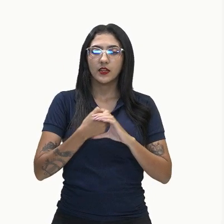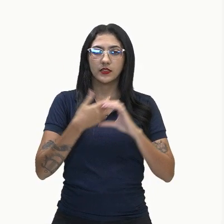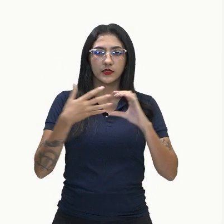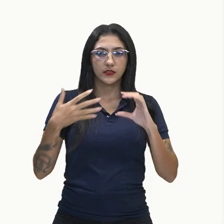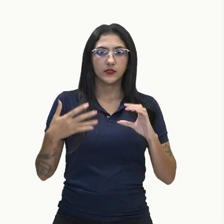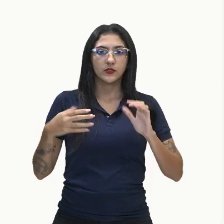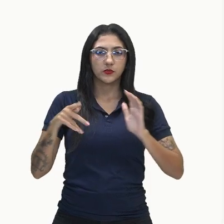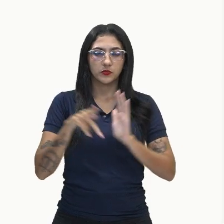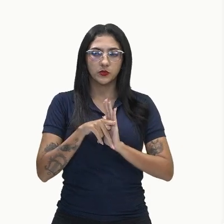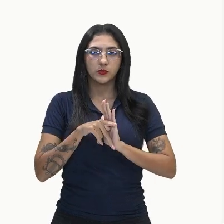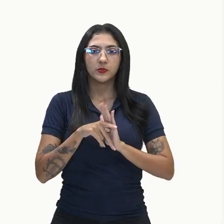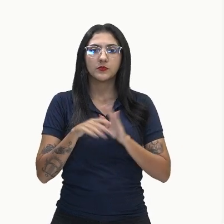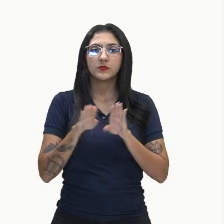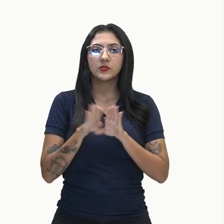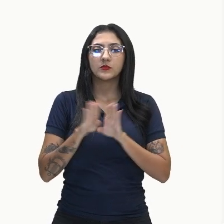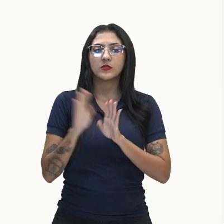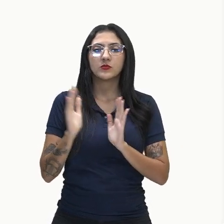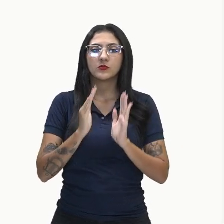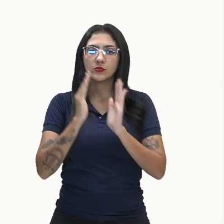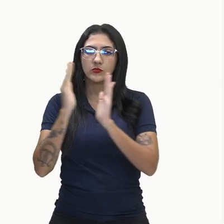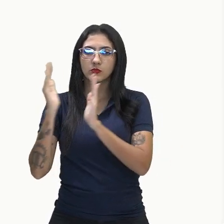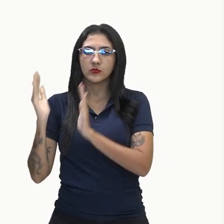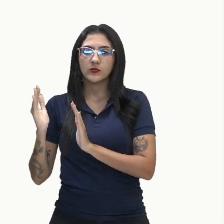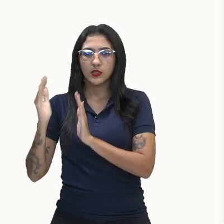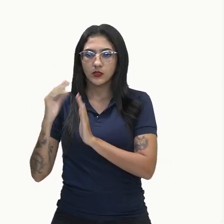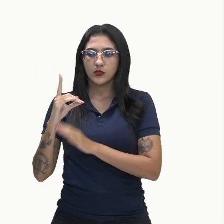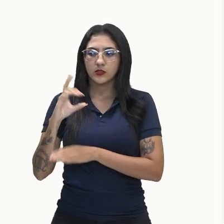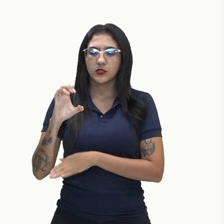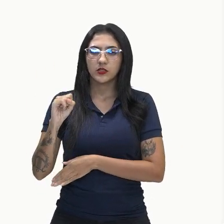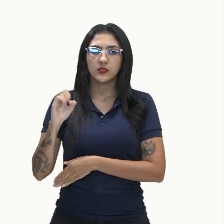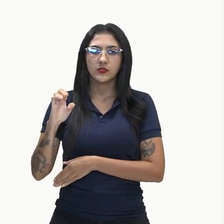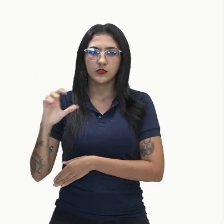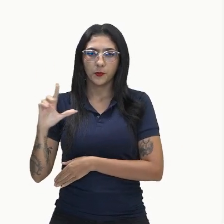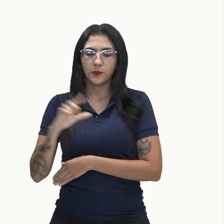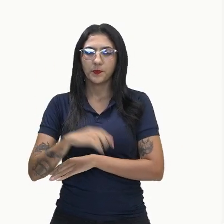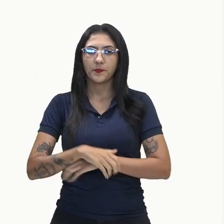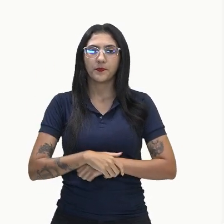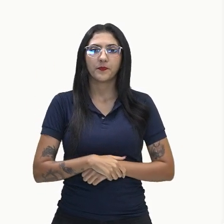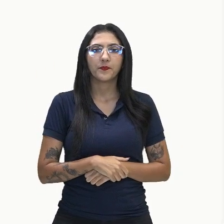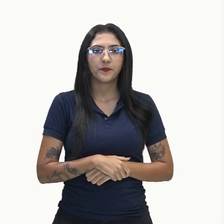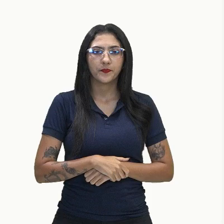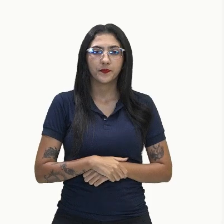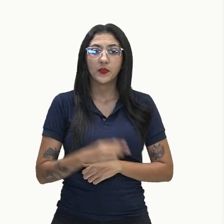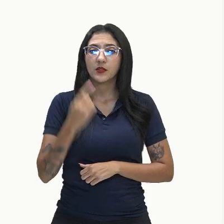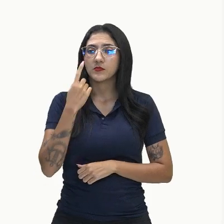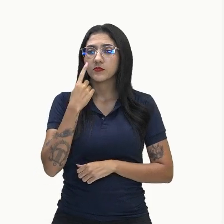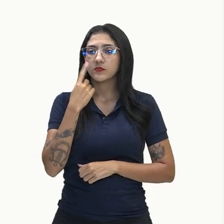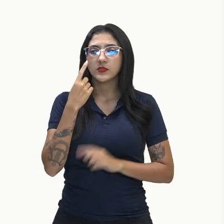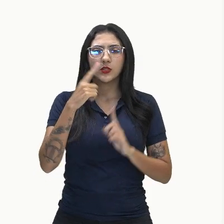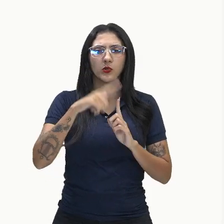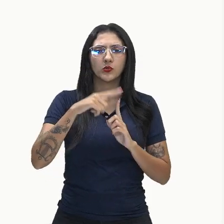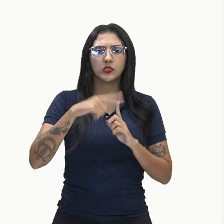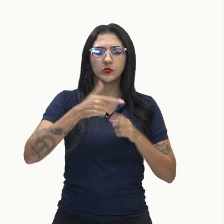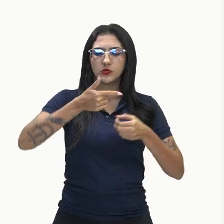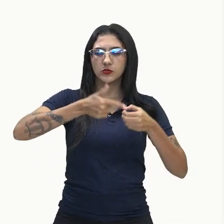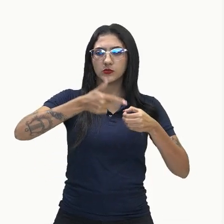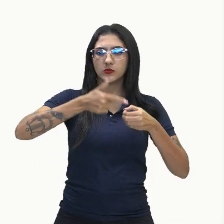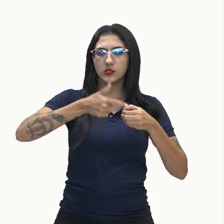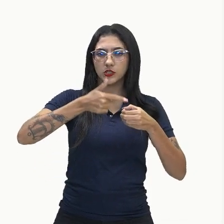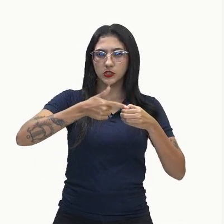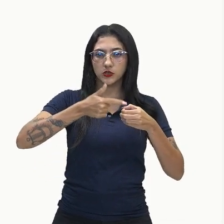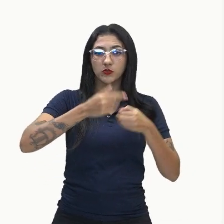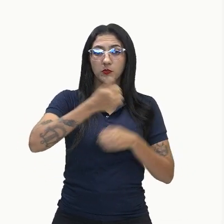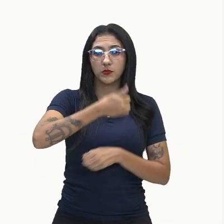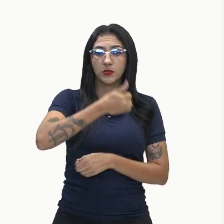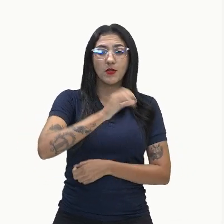de Otto, e à nossa direita nós temos as características do motor a diesel, certo? Quanto ao combustível, o motor de Otto ele funcionava a queima